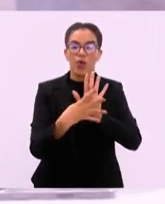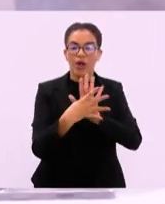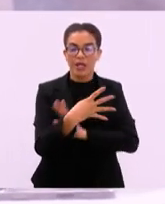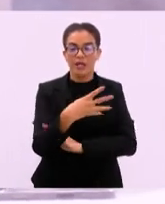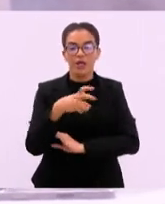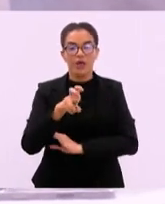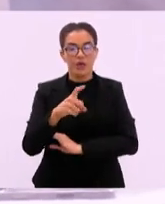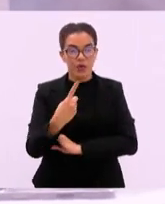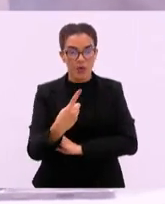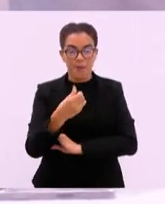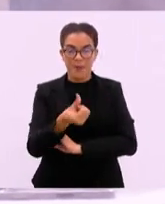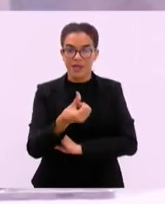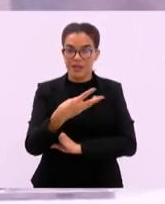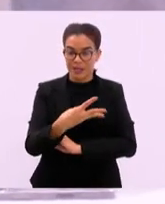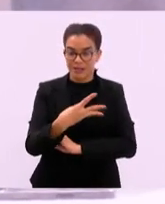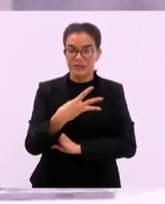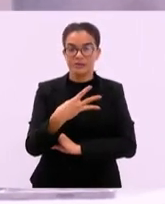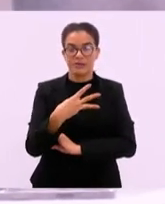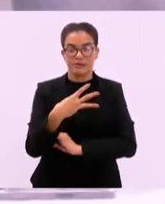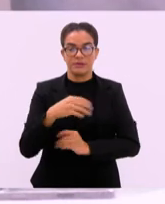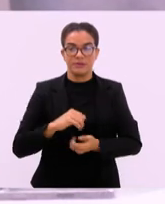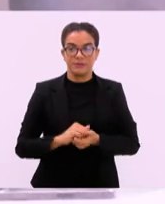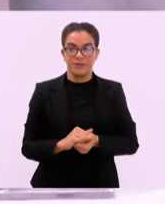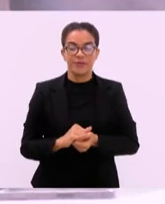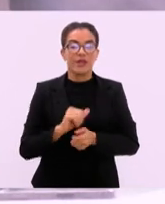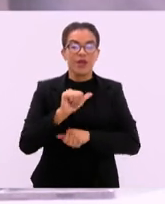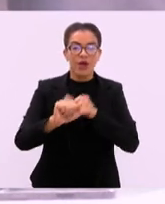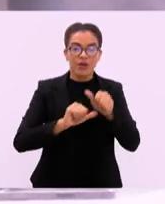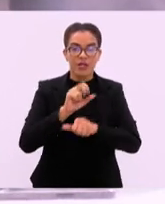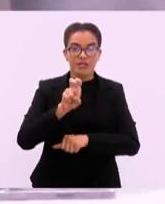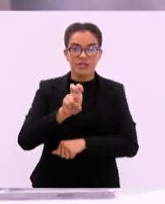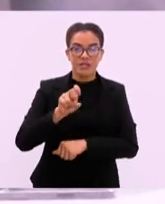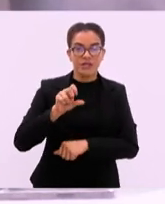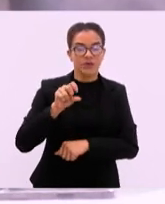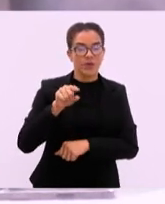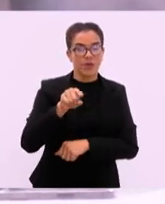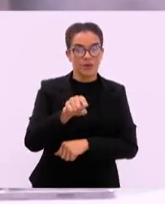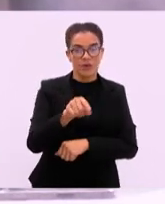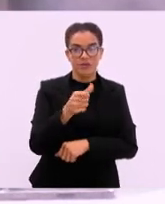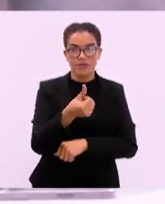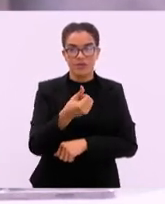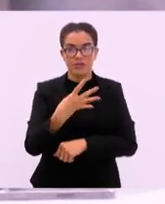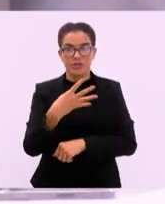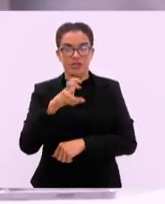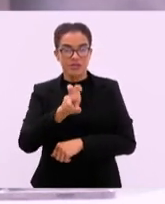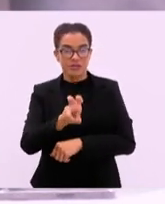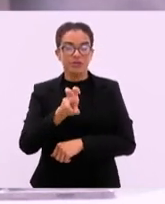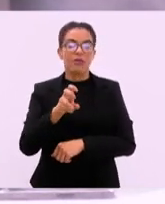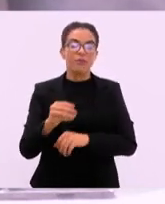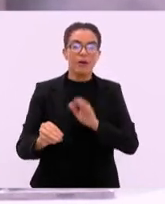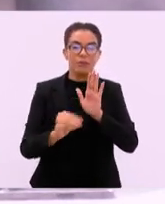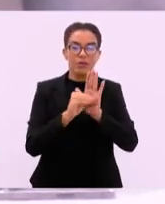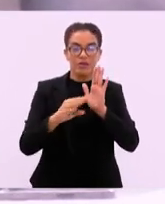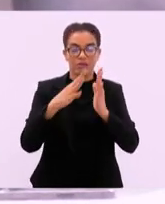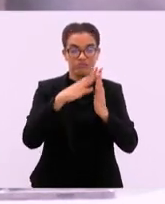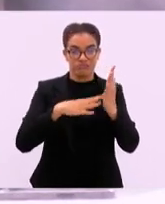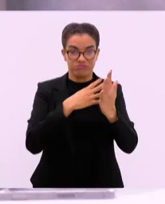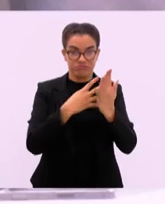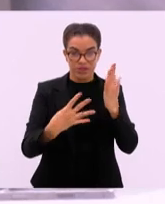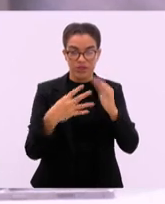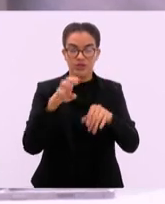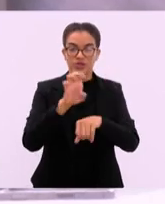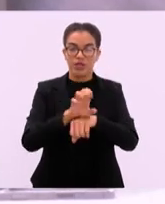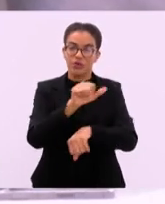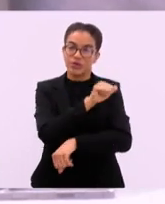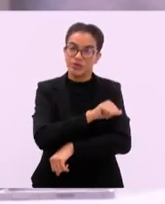de 18, de autoria do deputado Átila Nunes, que altera a lei 5.645, de 6 de janeiro de 2010, para instituir no calendário oficial do Estado do